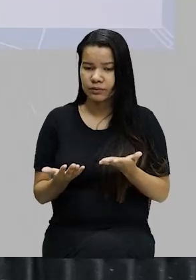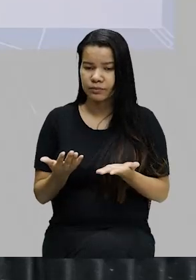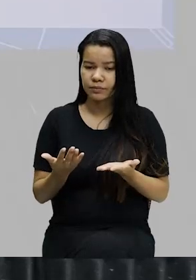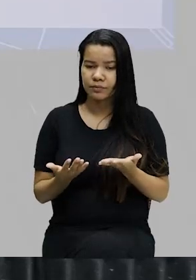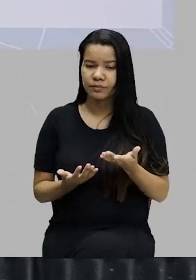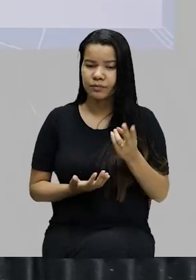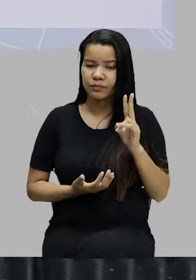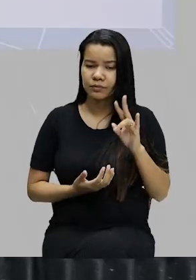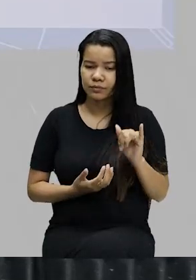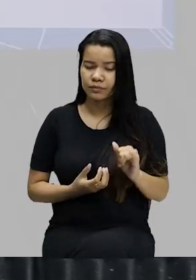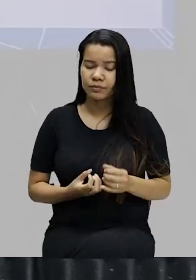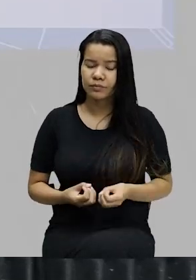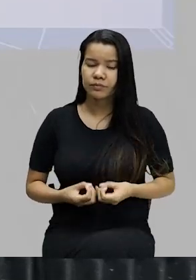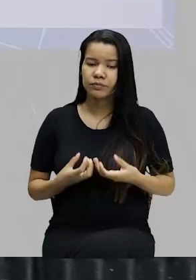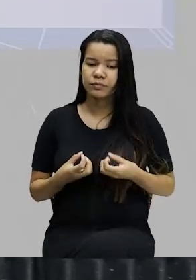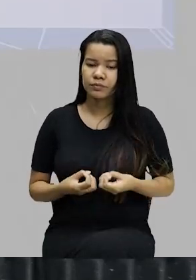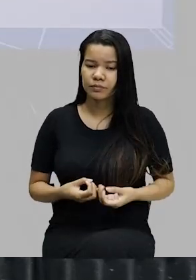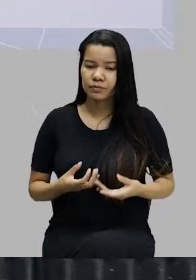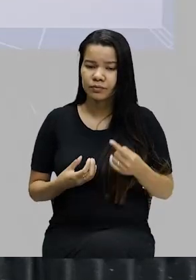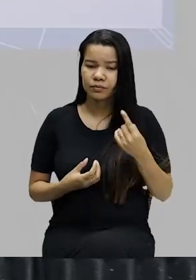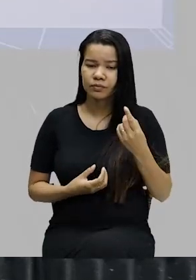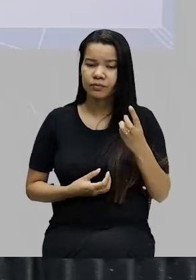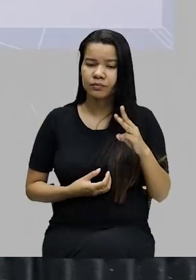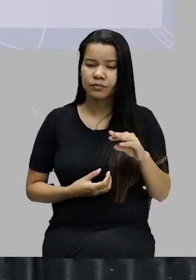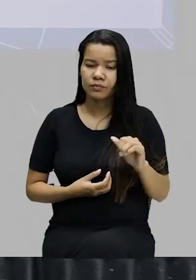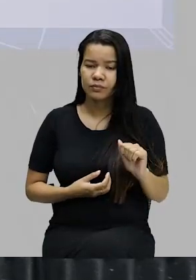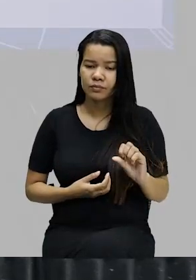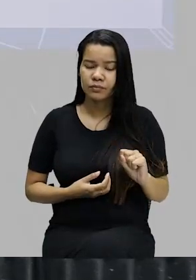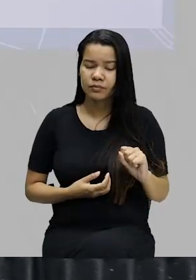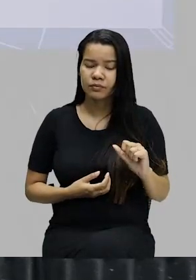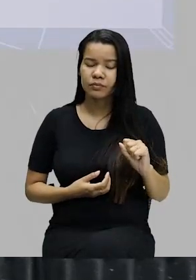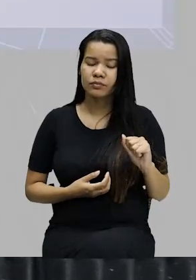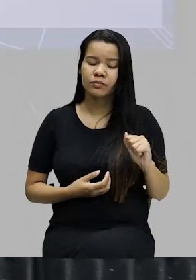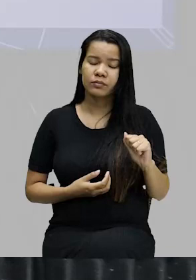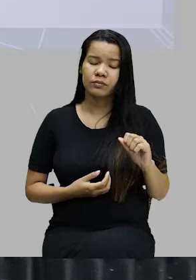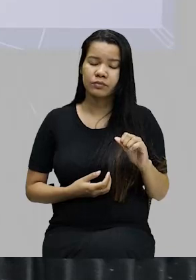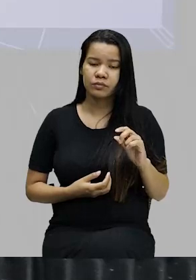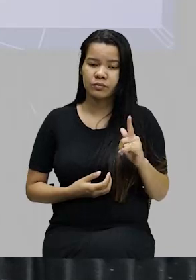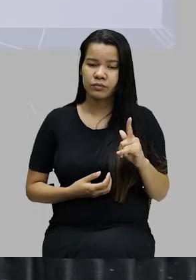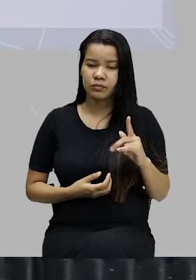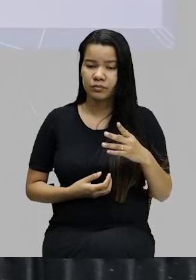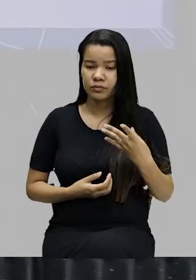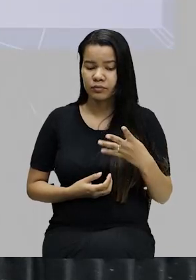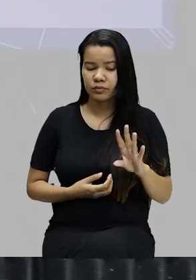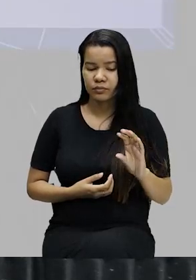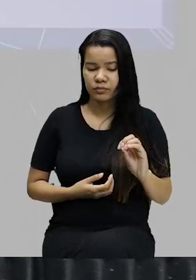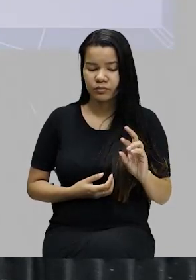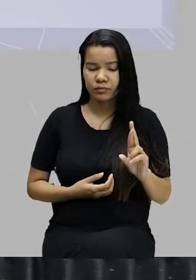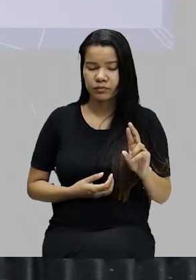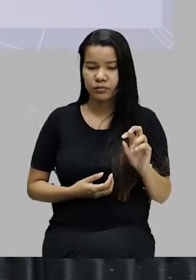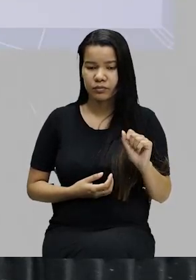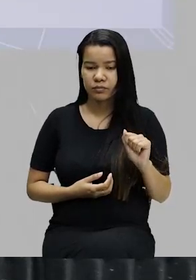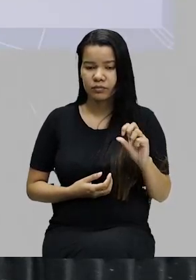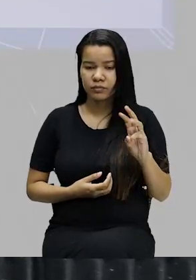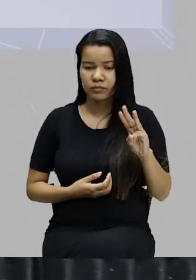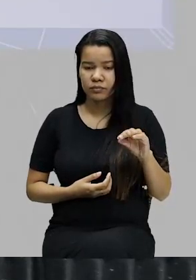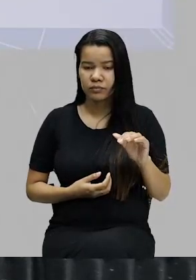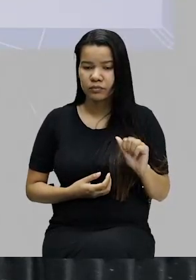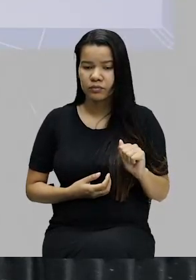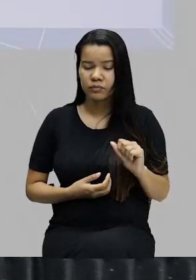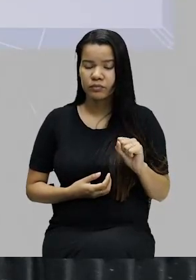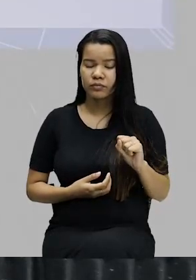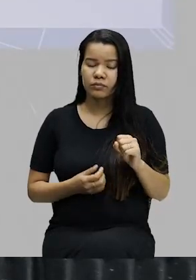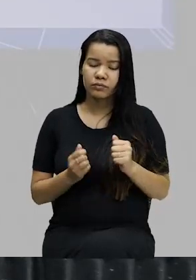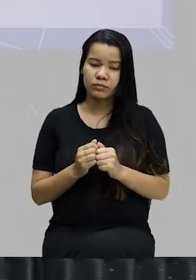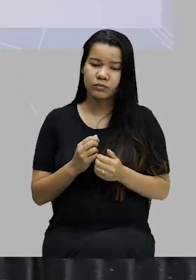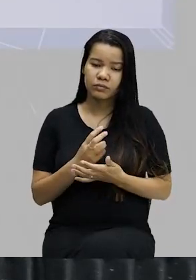Vai gerar uma massa 40 gramas. Então, com essa constante, com o número de Avogadro,